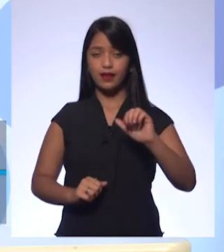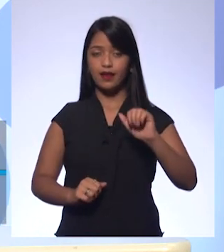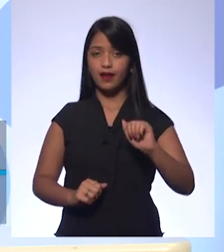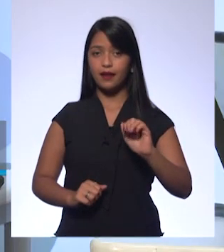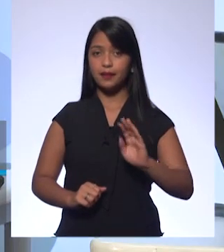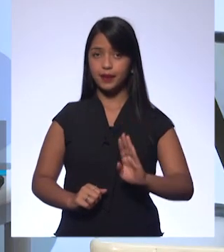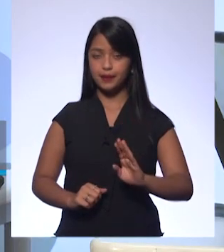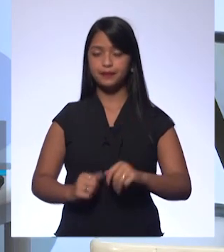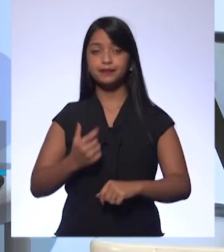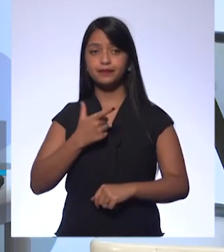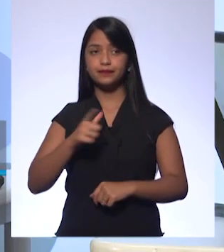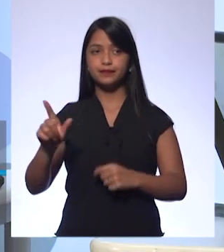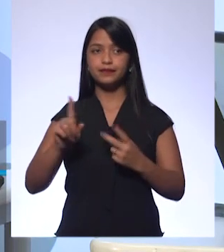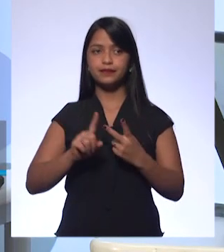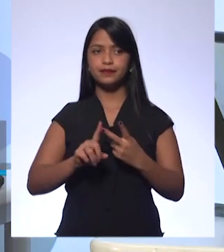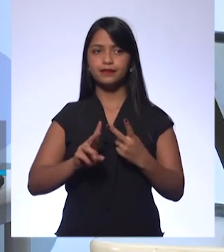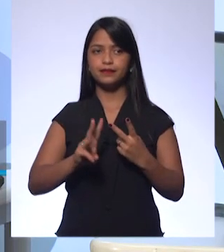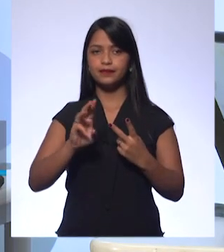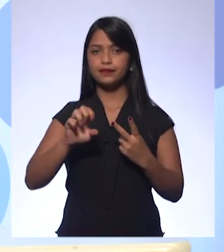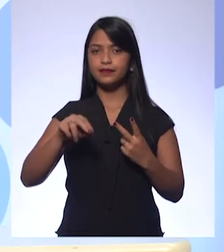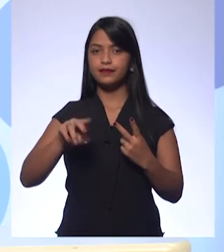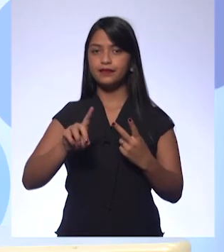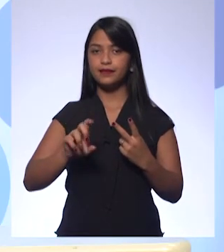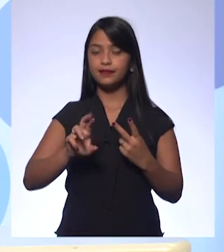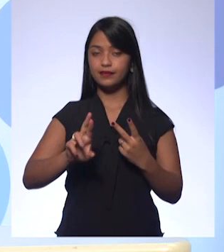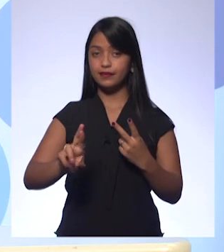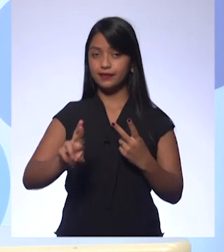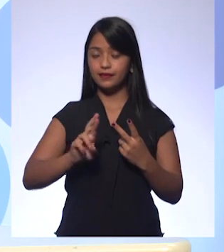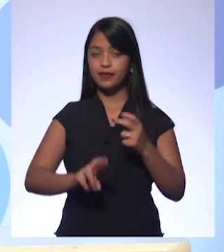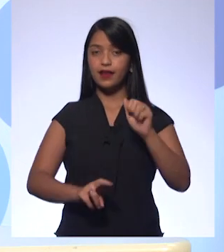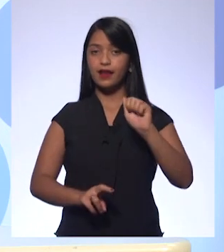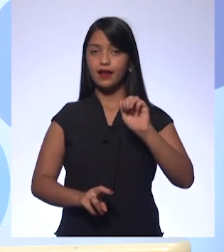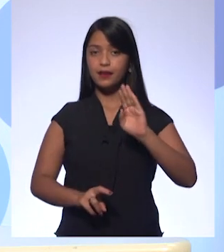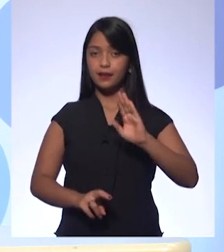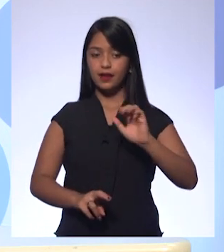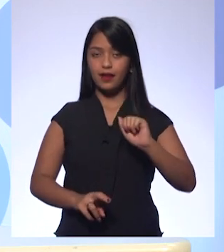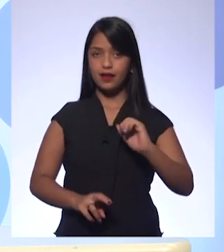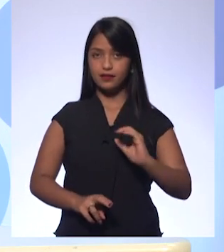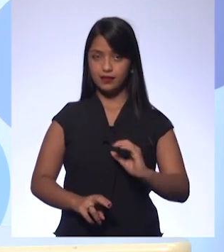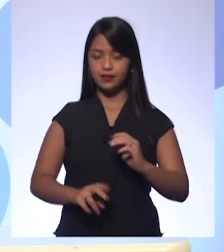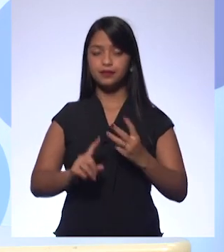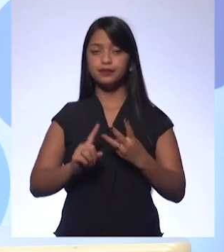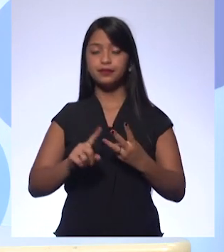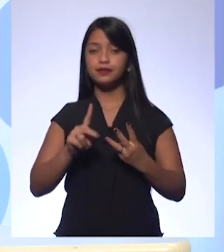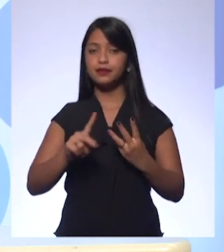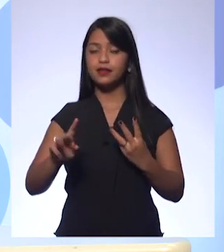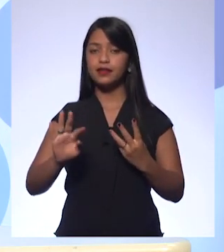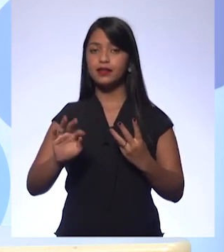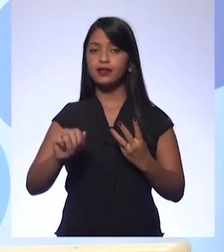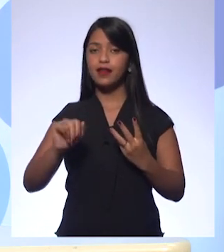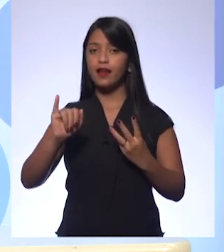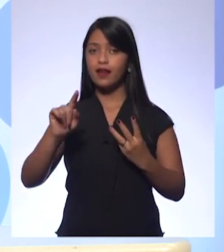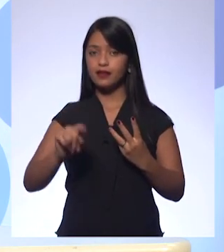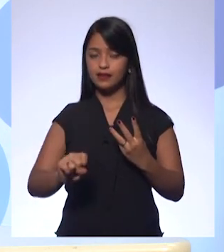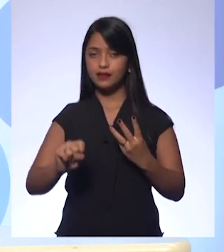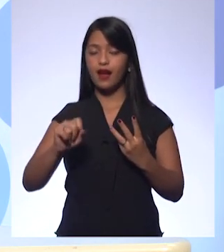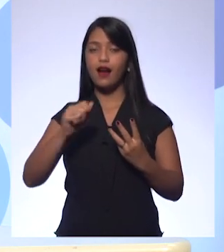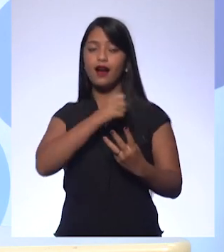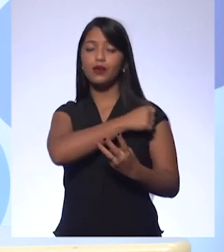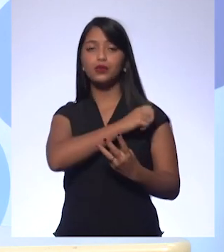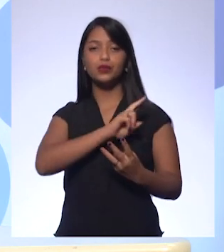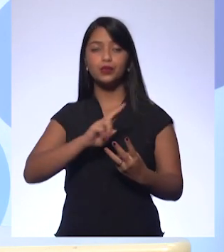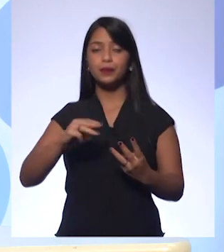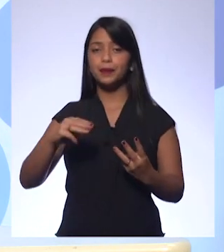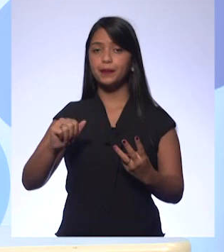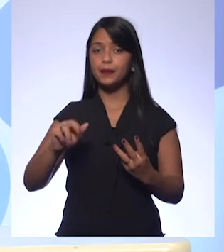da Pro Rita, colocou A, B, A, C. Da Pro Thaís, o Max Eduardo colocou A, C, A,